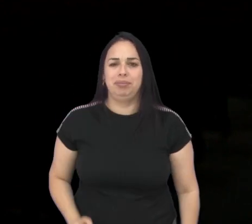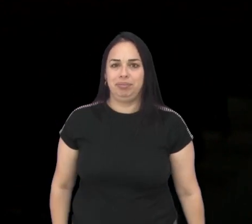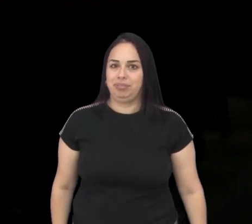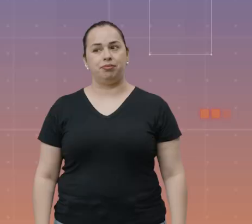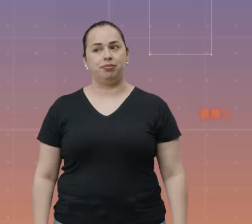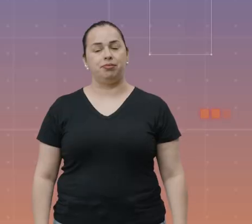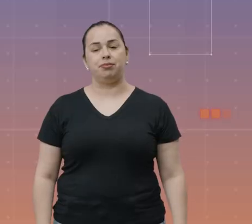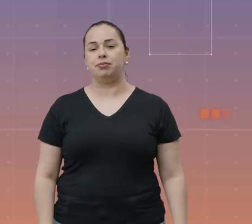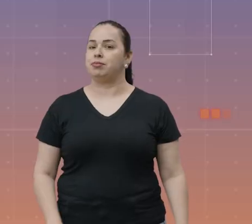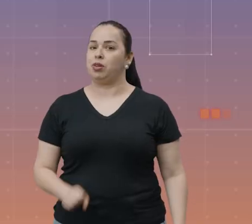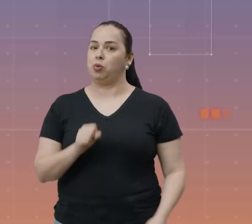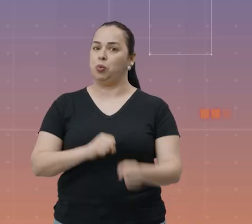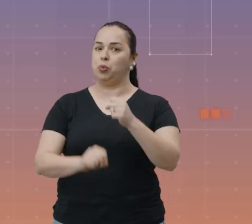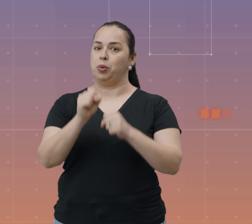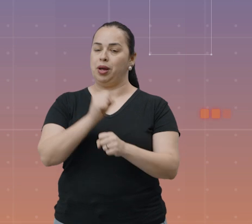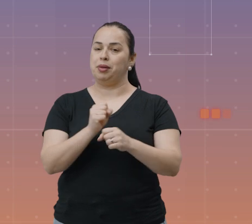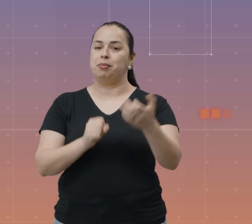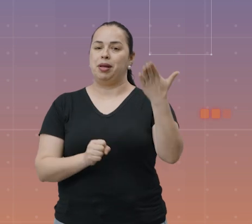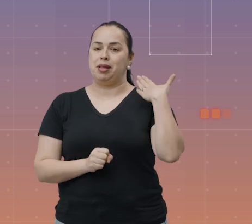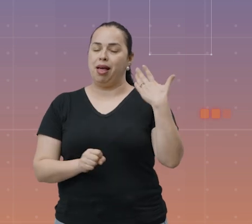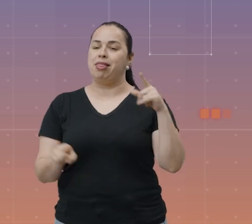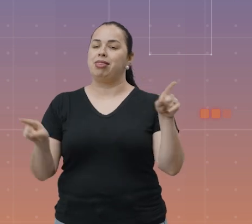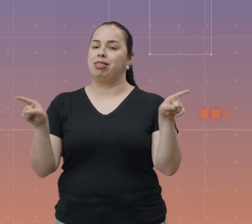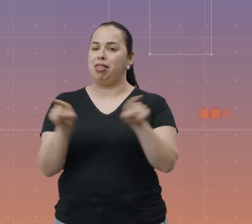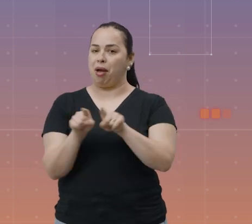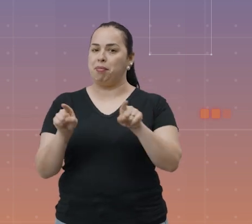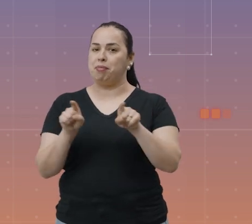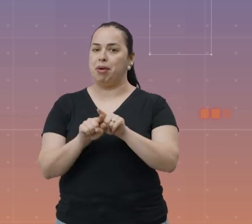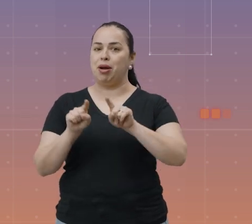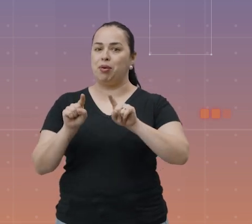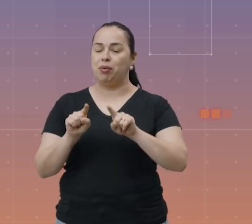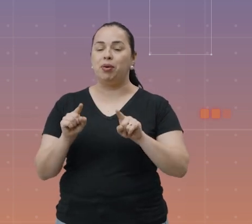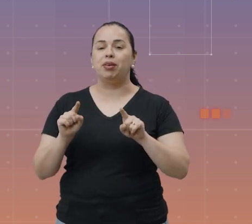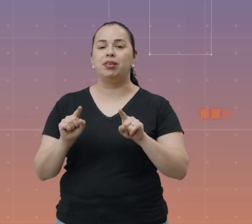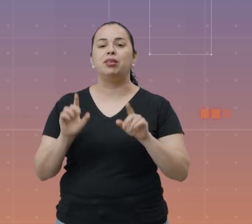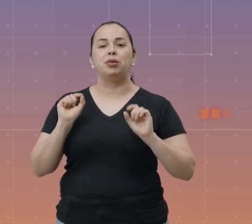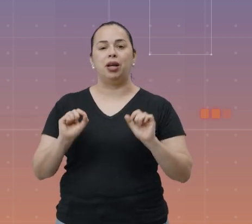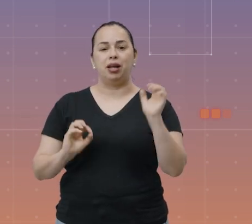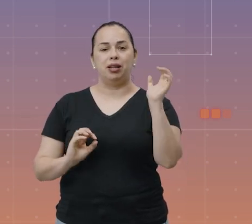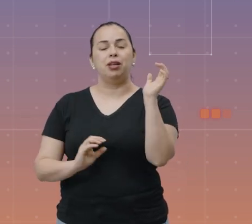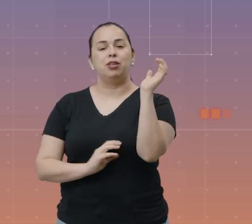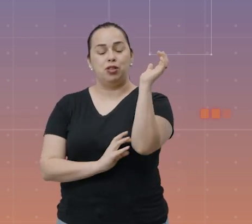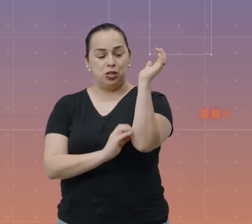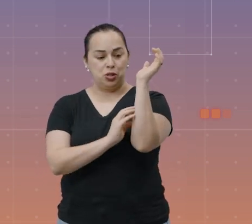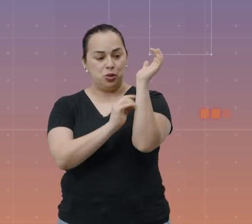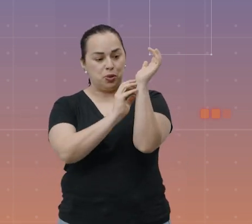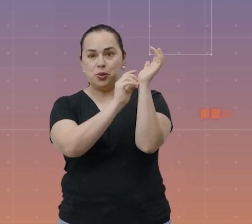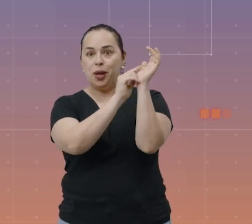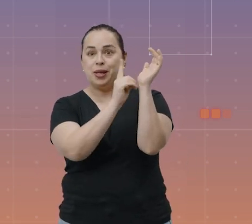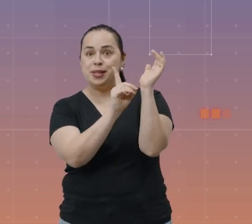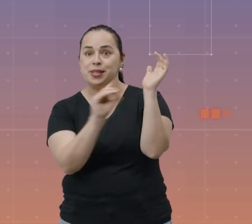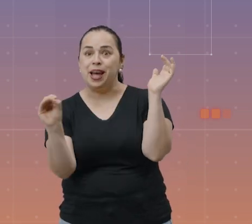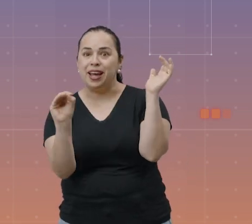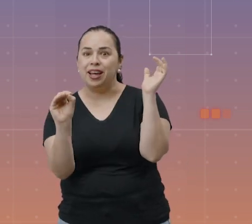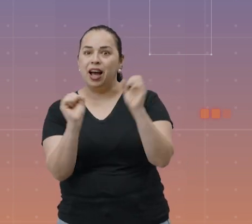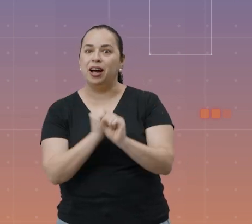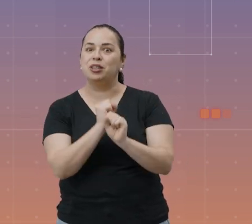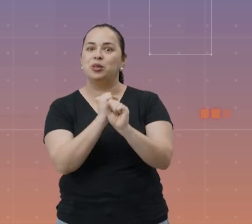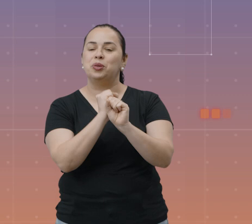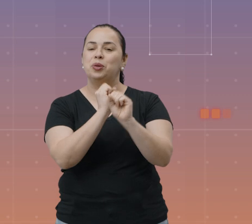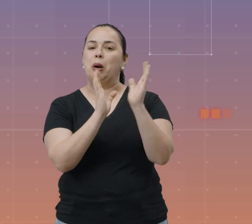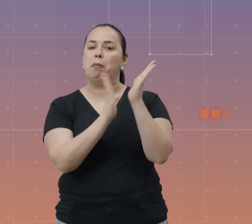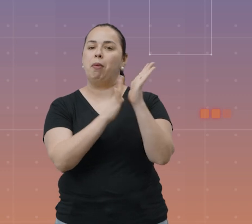vale muito a pena. Ano passado também foi marcado pela celebração do Parque Vicentina Aranha, que em abril completou